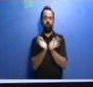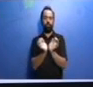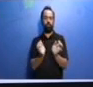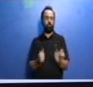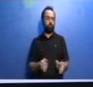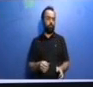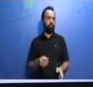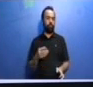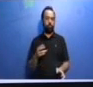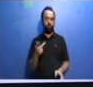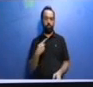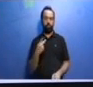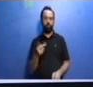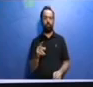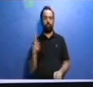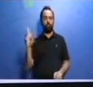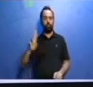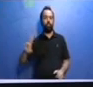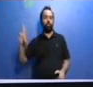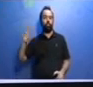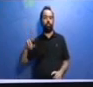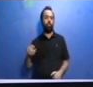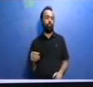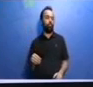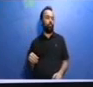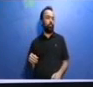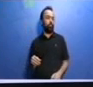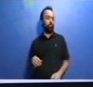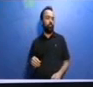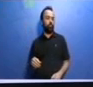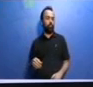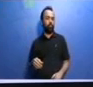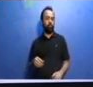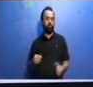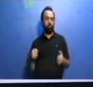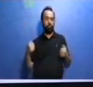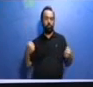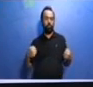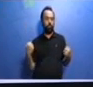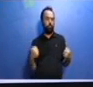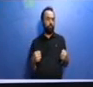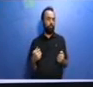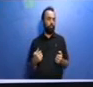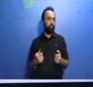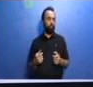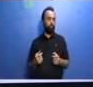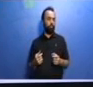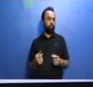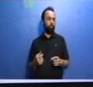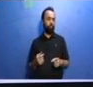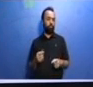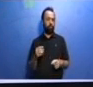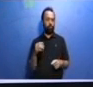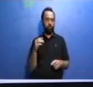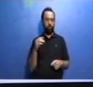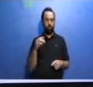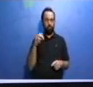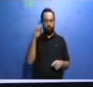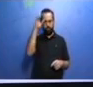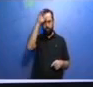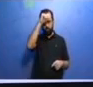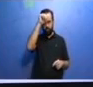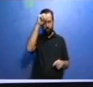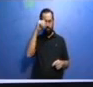vamos usar nas próximas aulas e na aula de hoje. Nós vamos precisar aqui dos conhecimentos